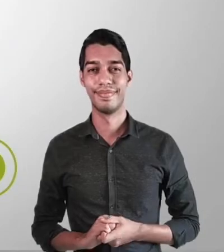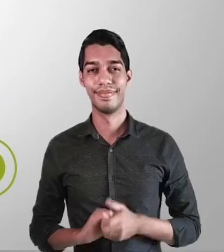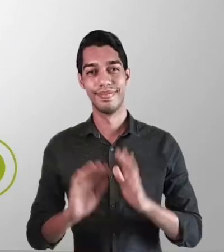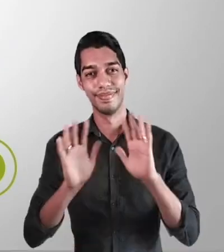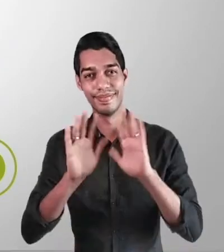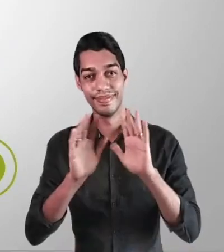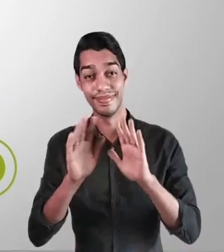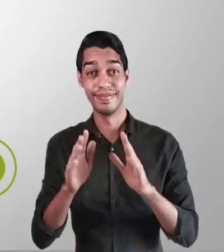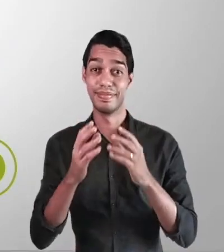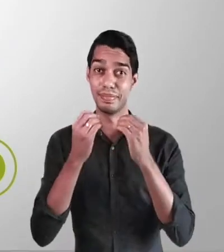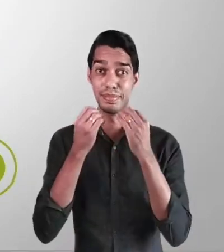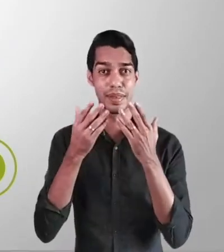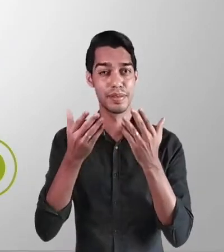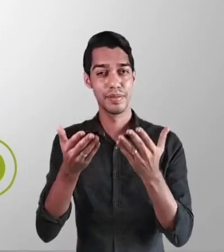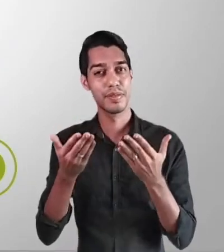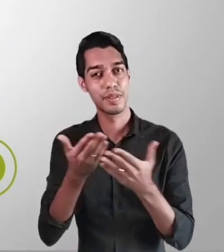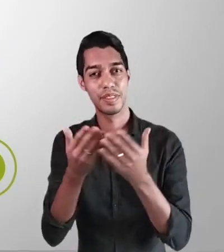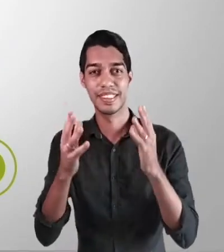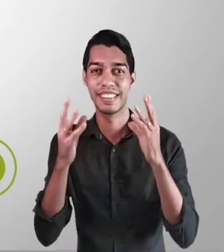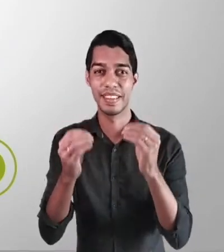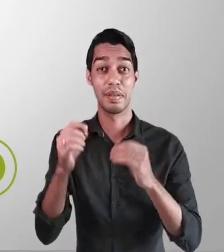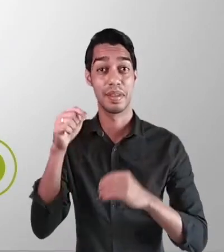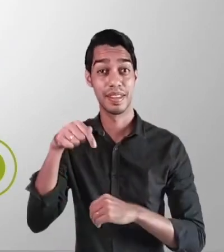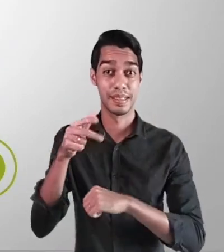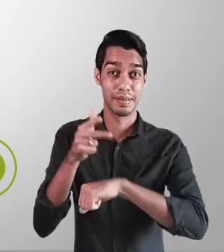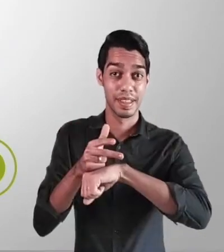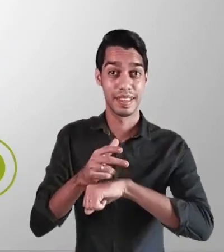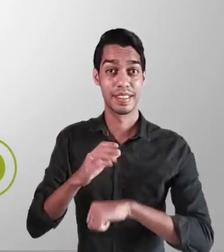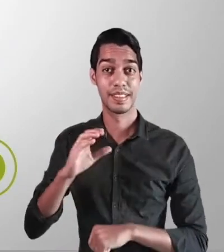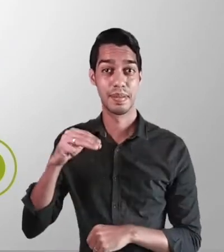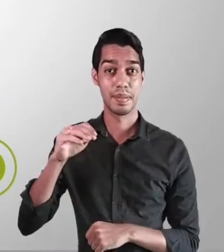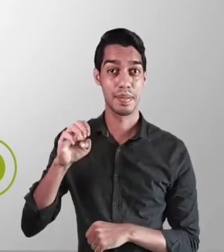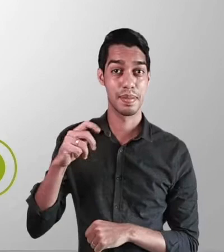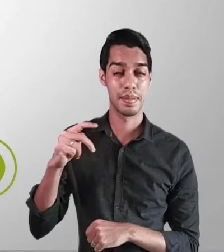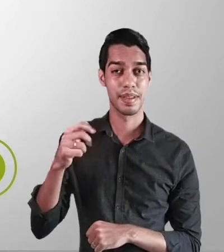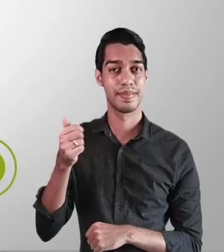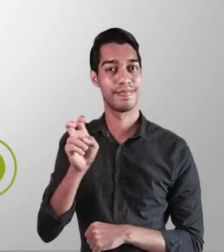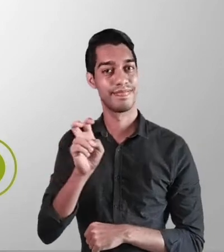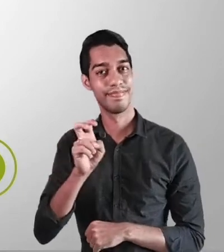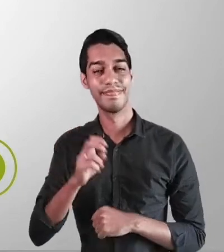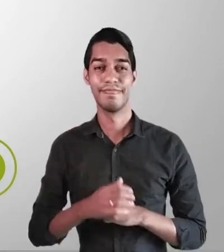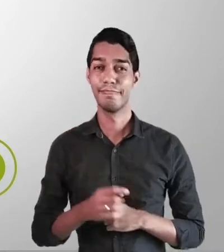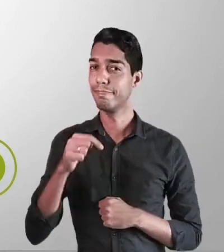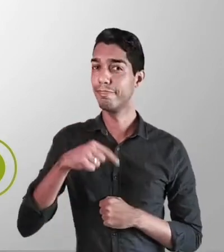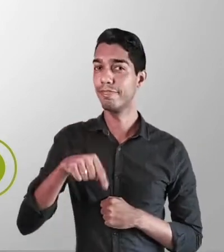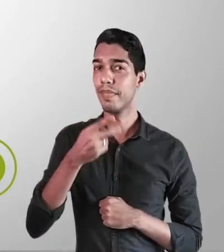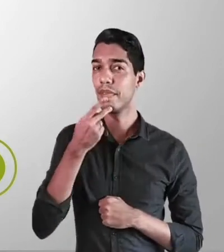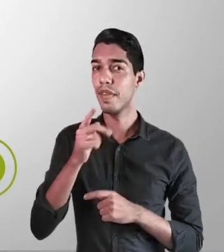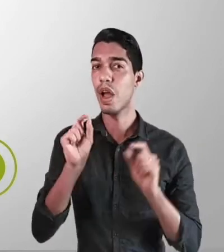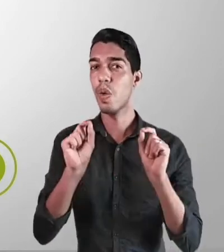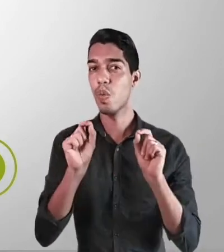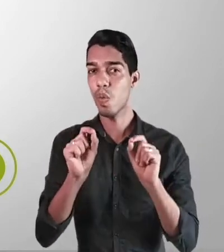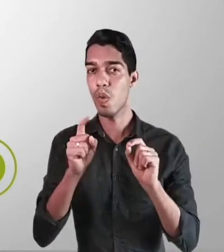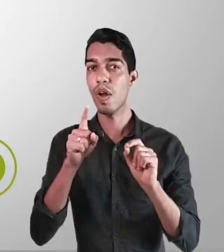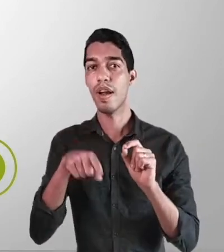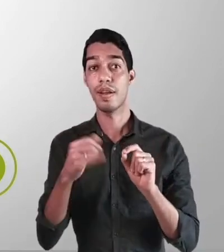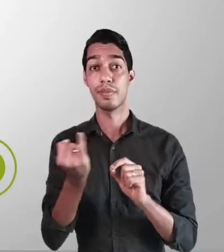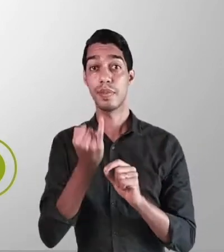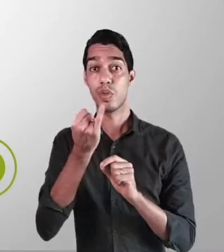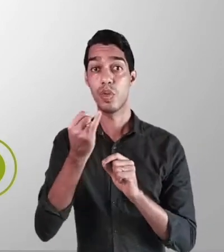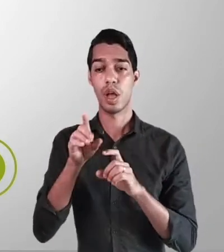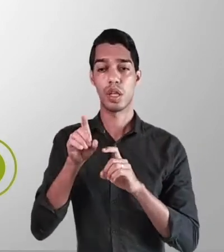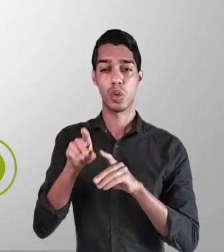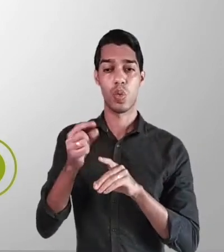Olá, sejam todos muito bem-vindos a mais esse vídeo do 15º CEMEP. Neste vídeo vamos abordar a importância da